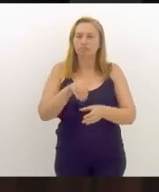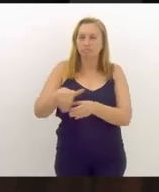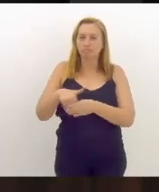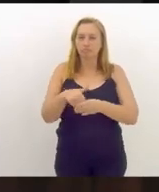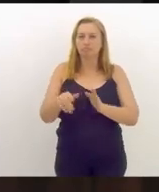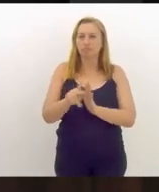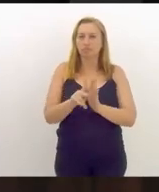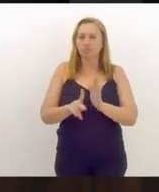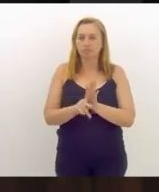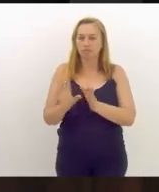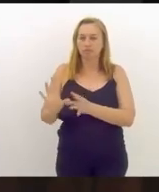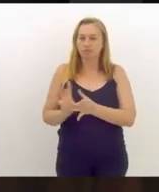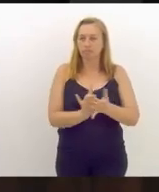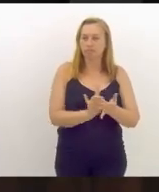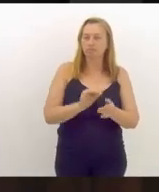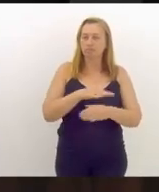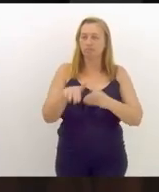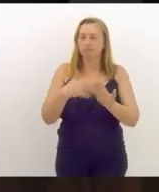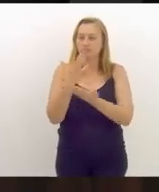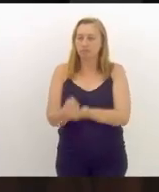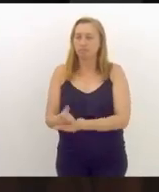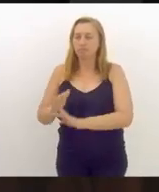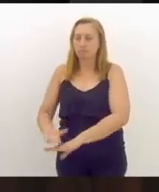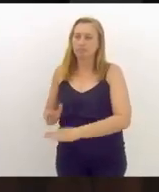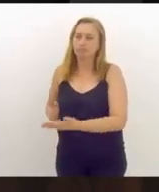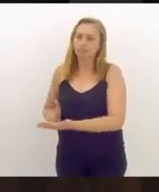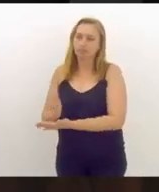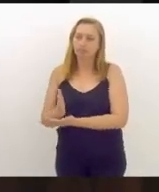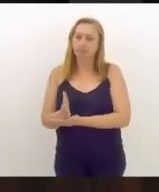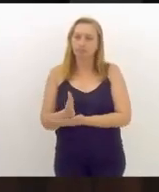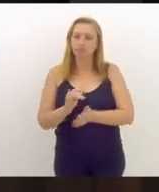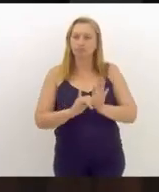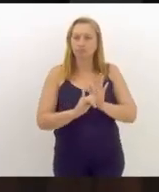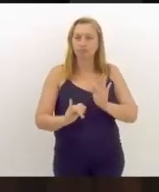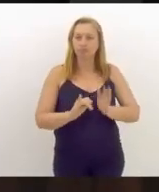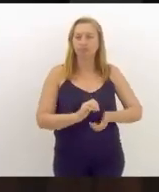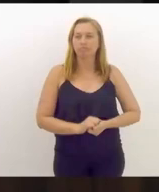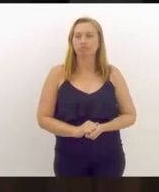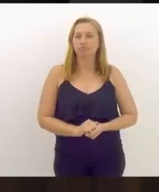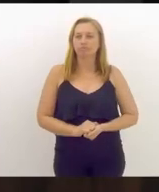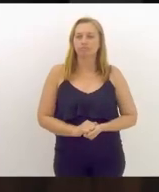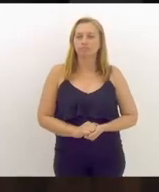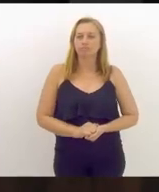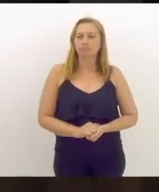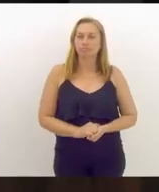votação projeto assim emendado você diz que a prova permaneça que não estão aprovado vai autógrafo